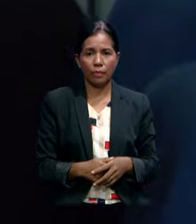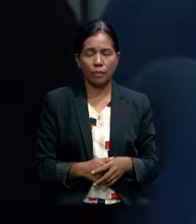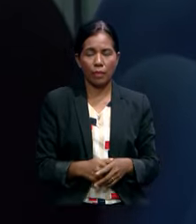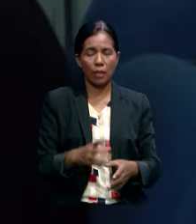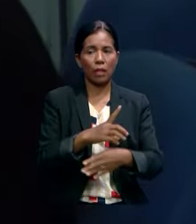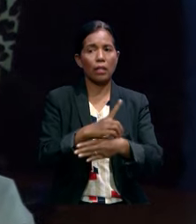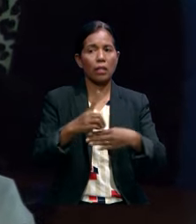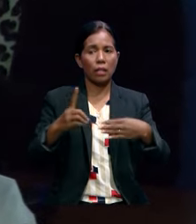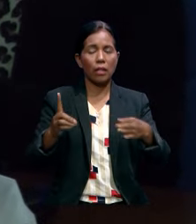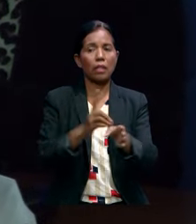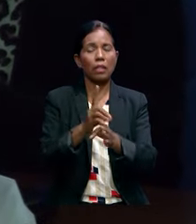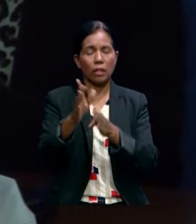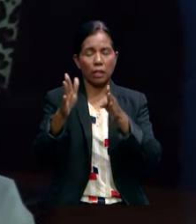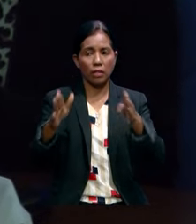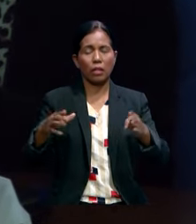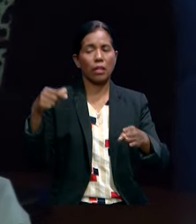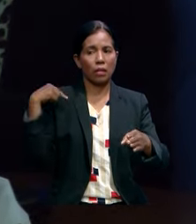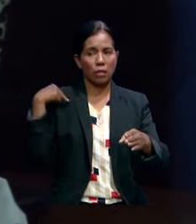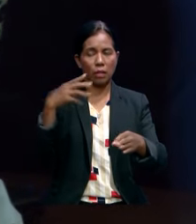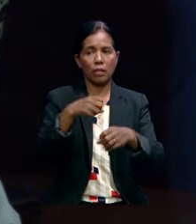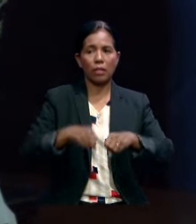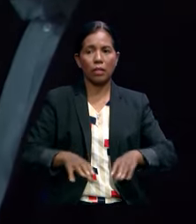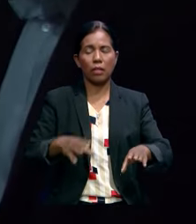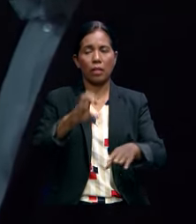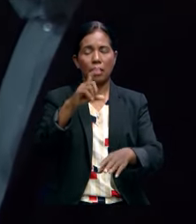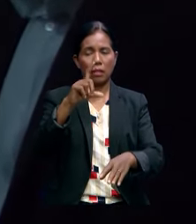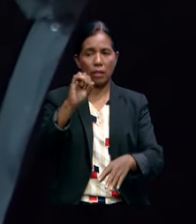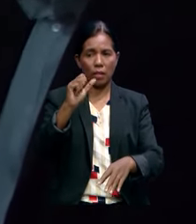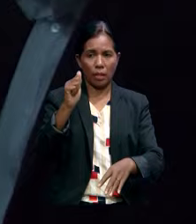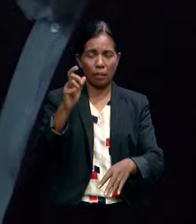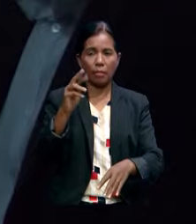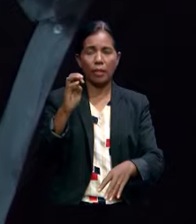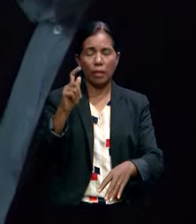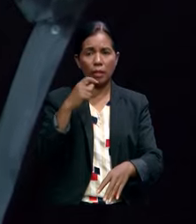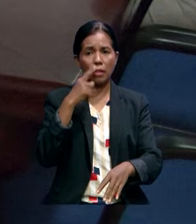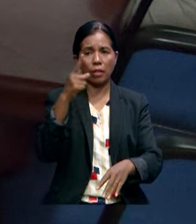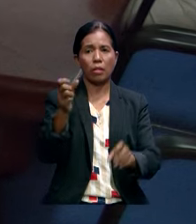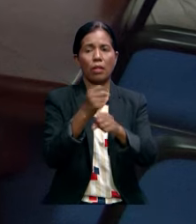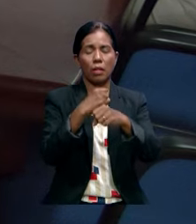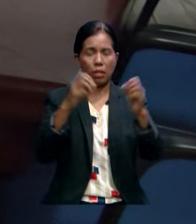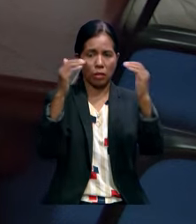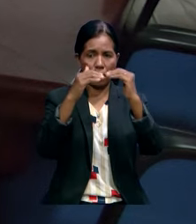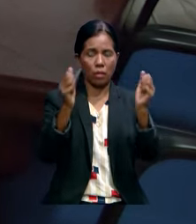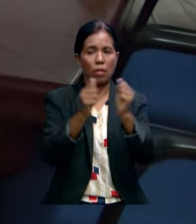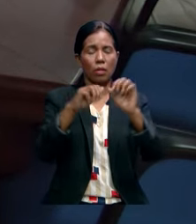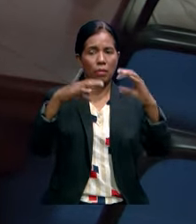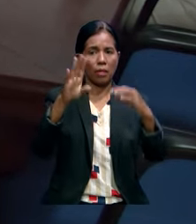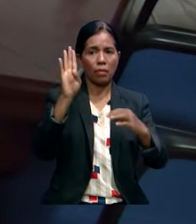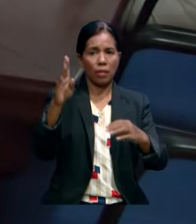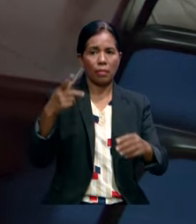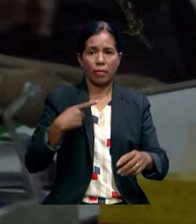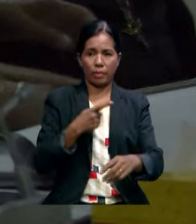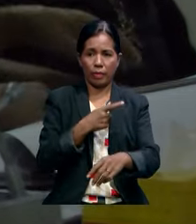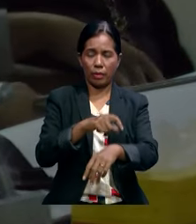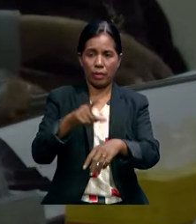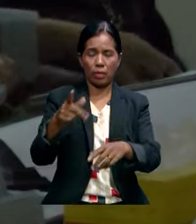Diretora Executiva Gabinete Fronteira Terrestre no Marítima, Elizabeth Exposto, a questão, né? A FUEN realiza audiência pública com a Comissão B, Parlamento Nacional, com